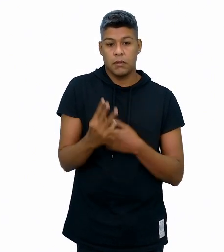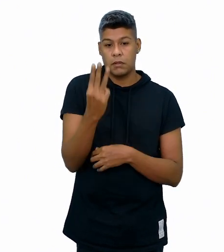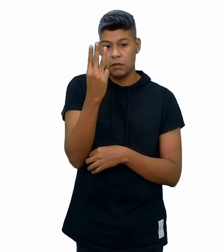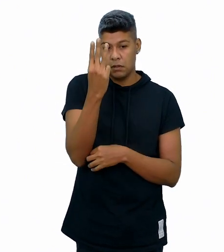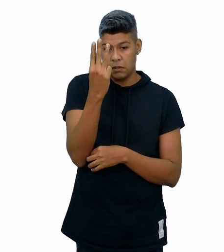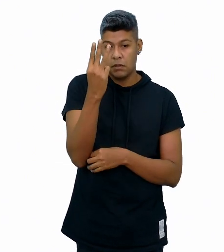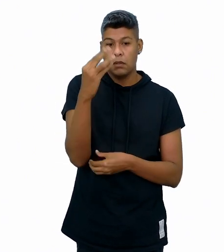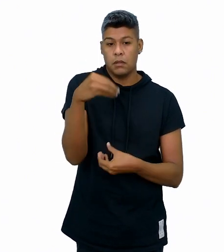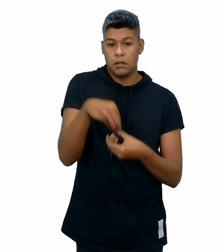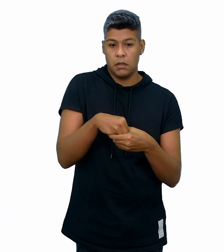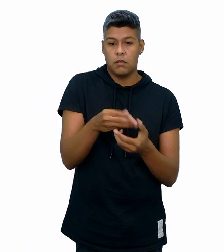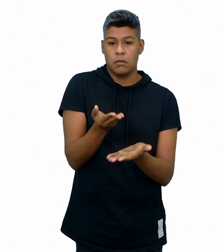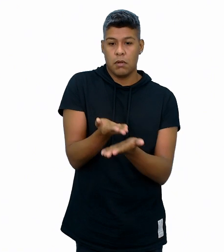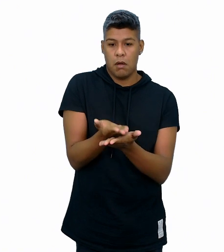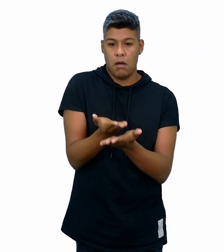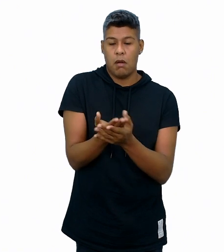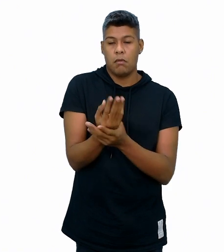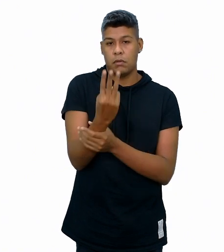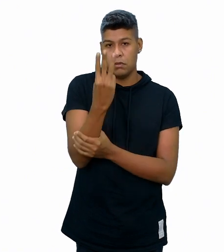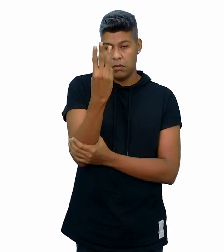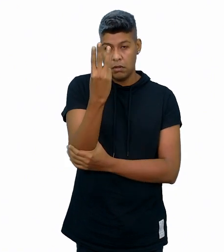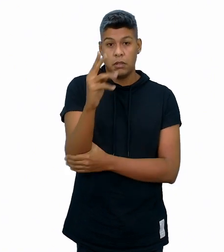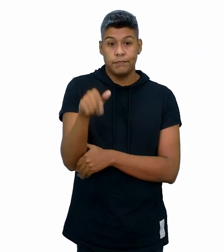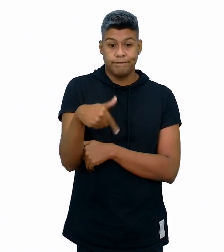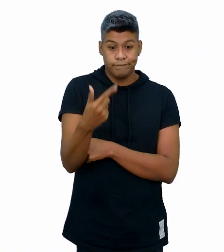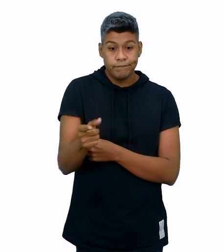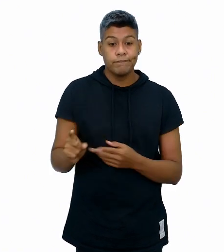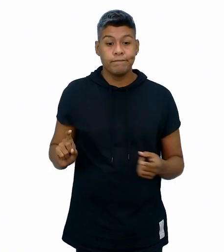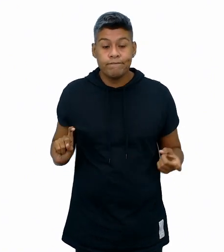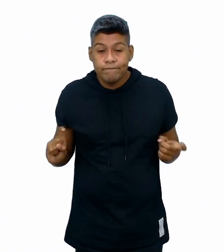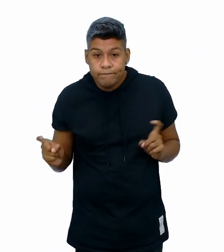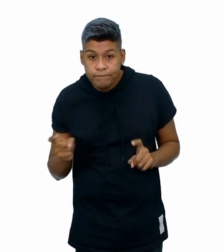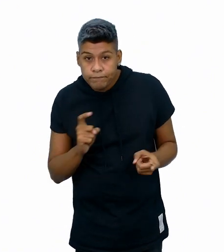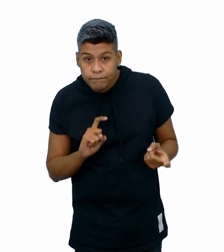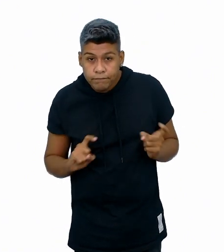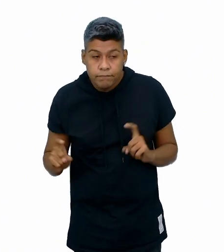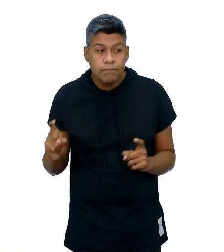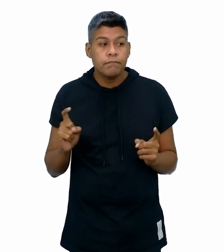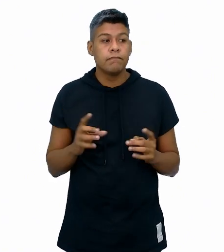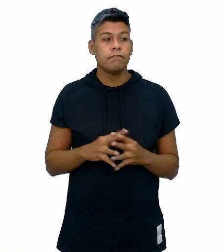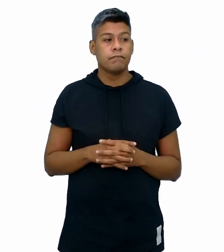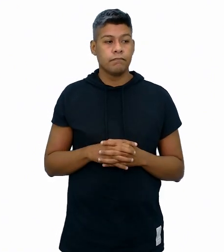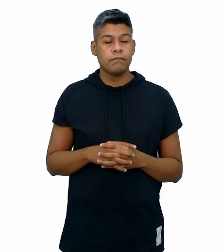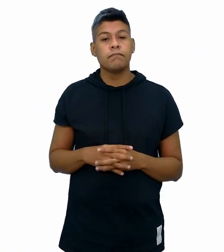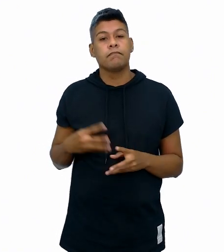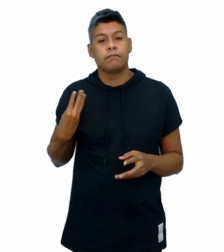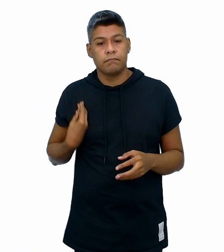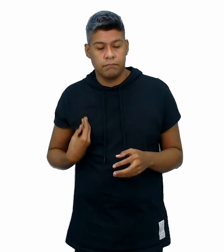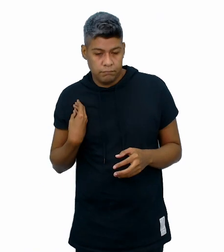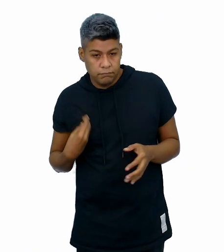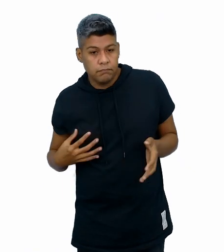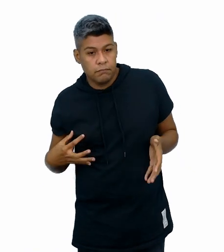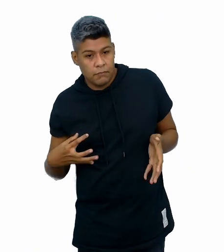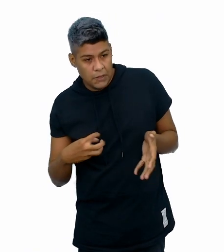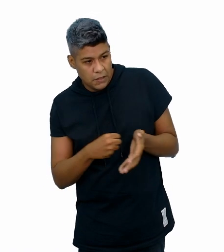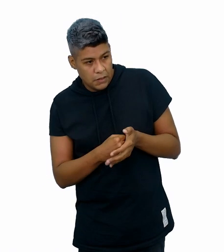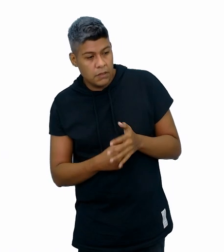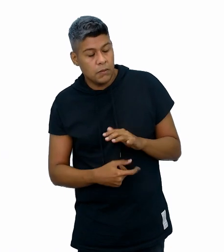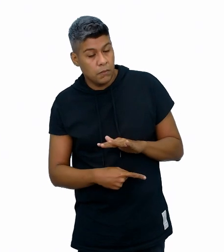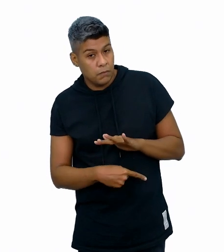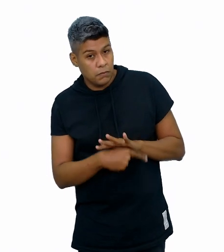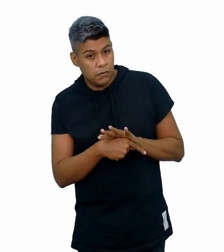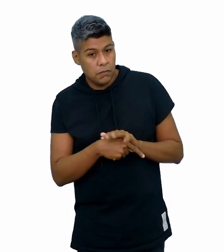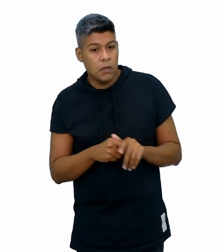3, dentro da aula 3, após toda essa reflexão, é realizado o registro